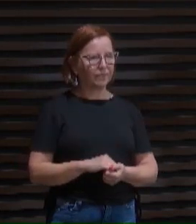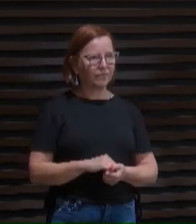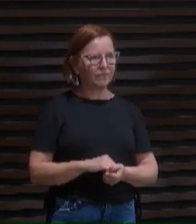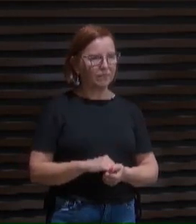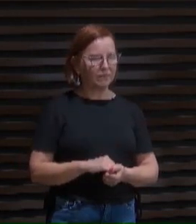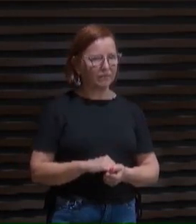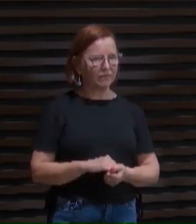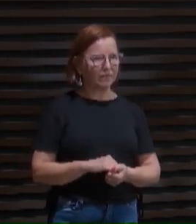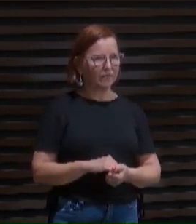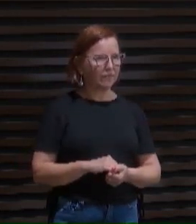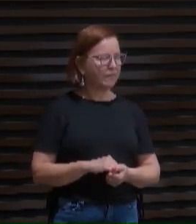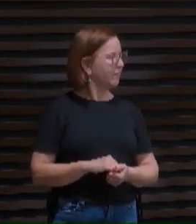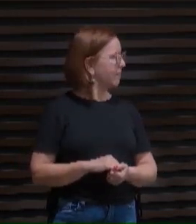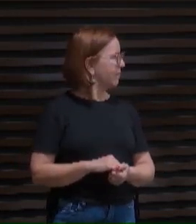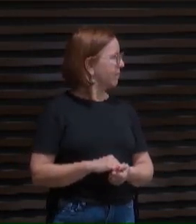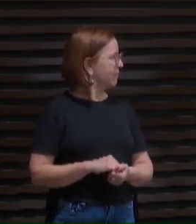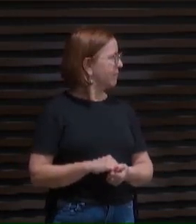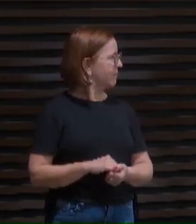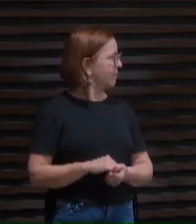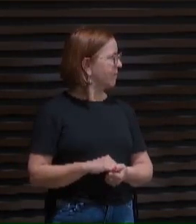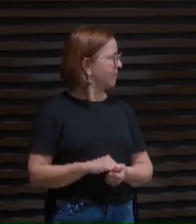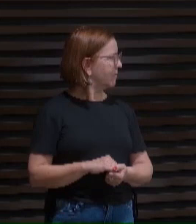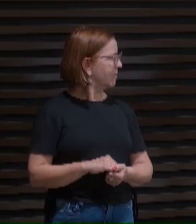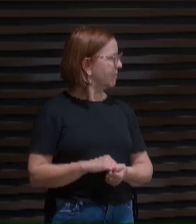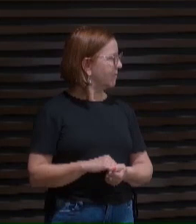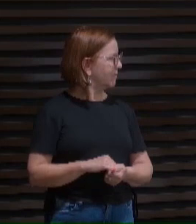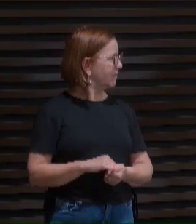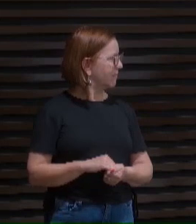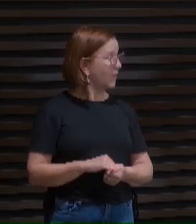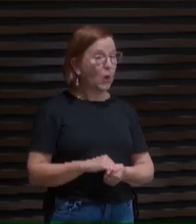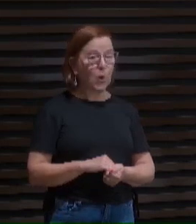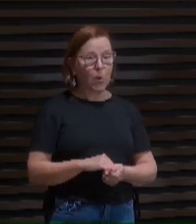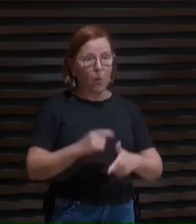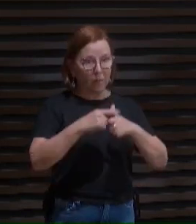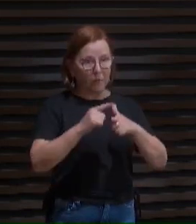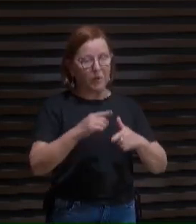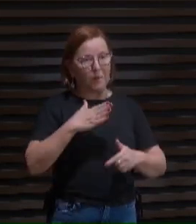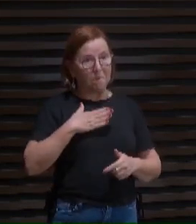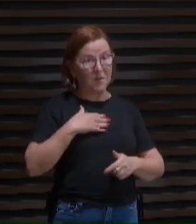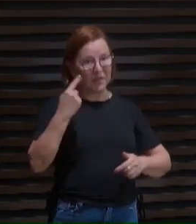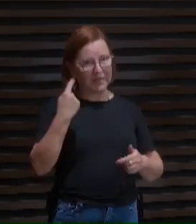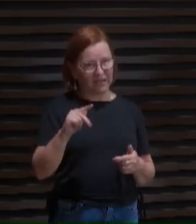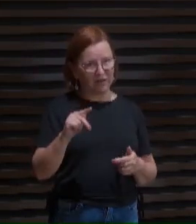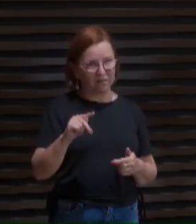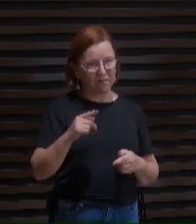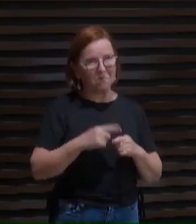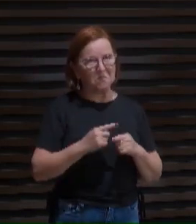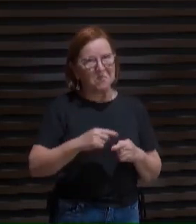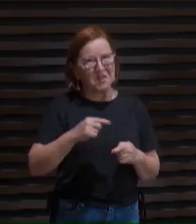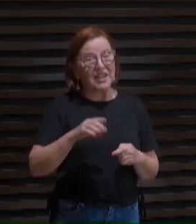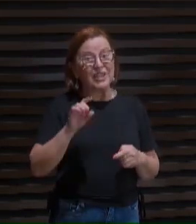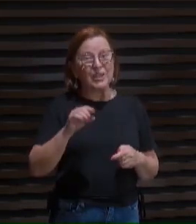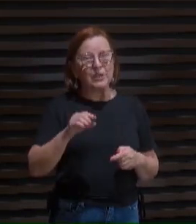O grande problema meu e seu é que nós só sabemos pedir.